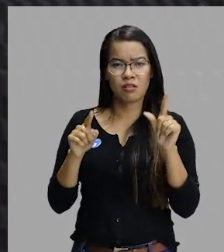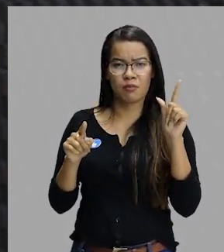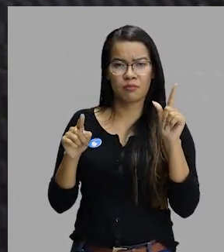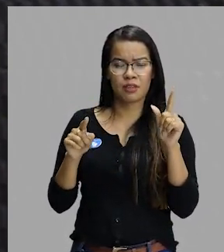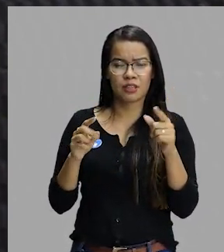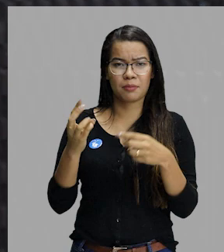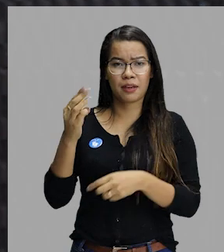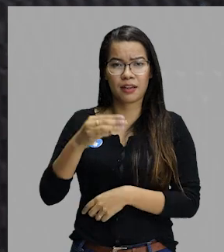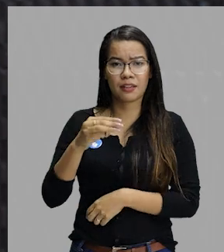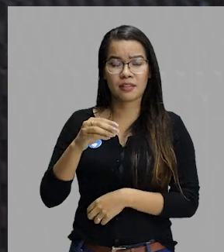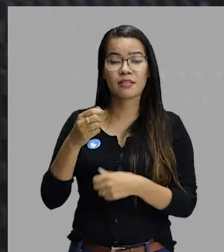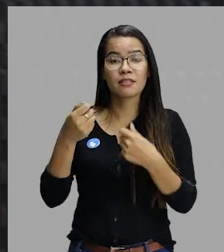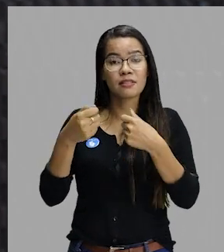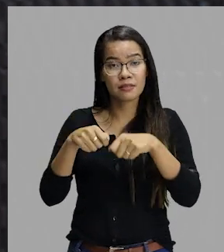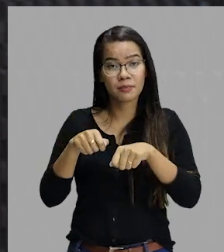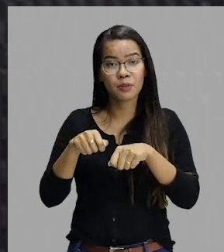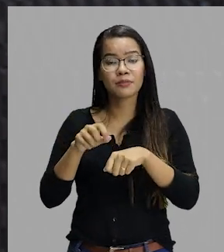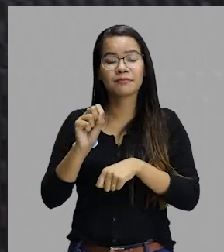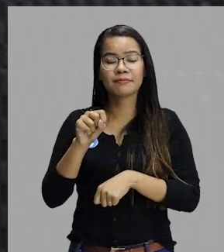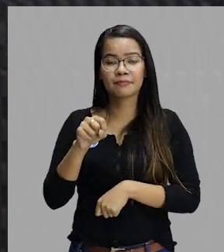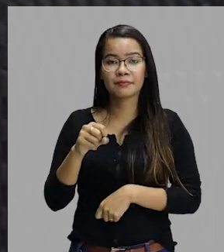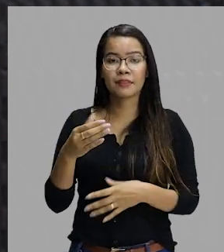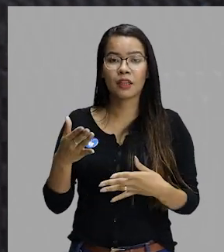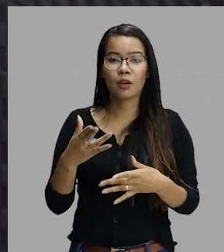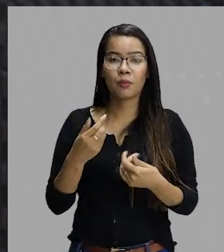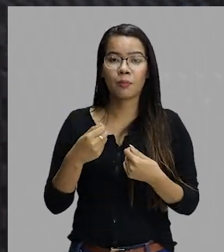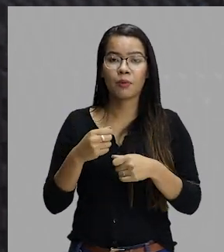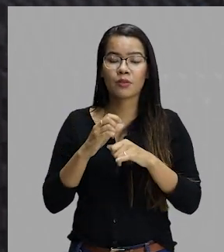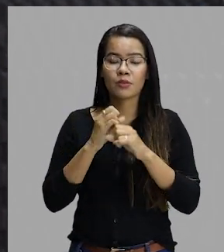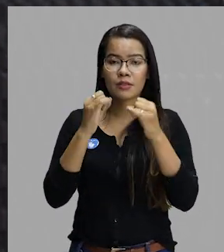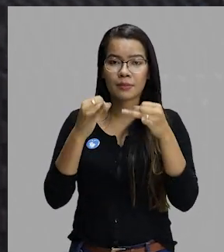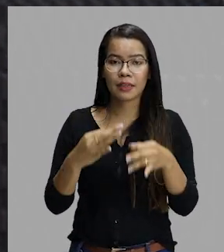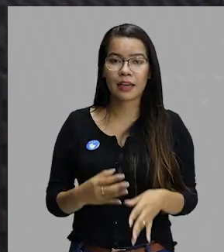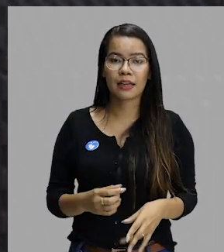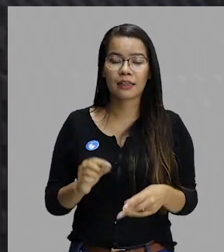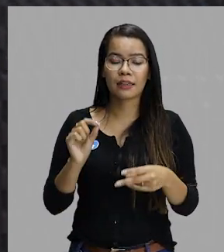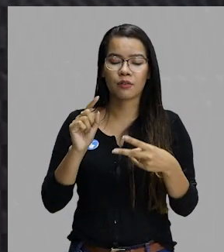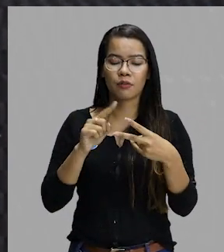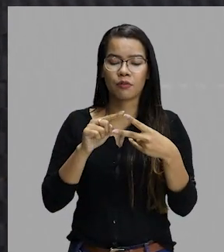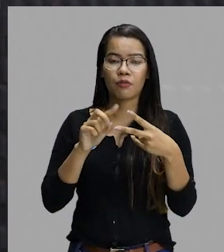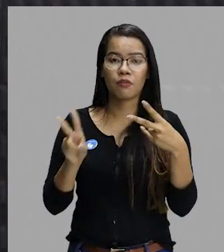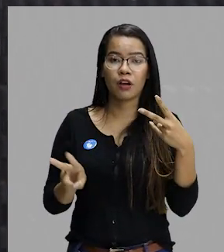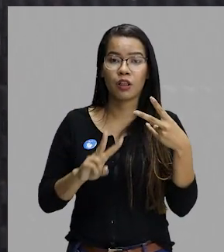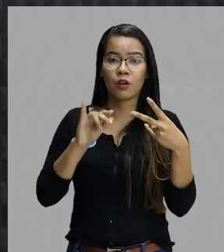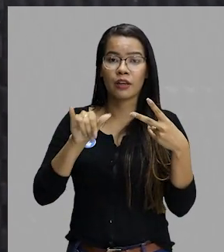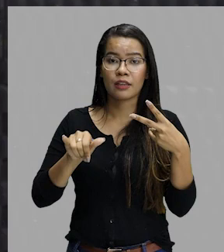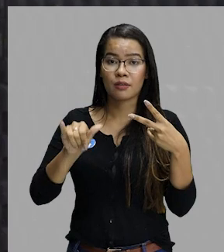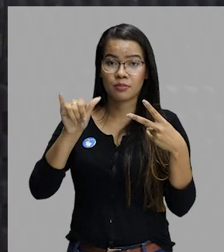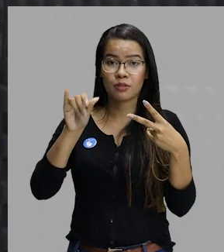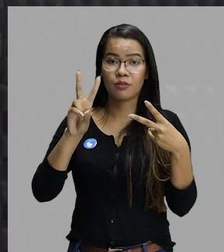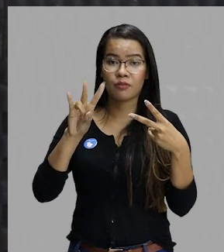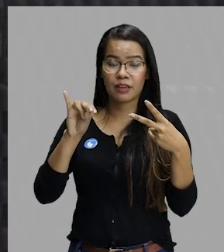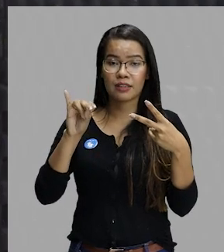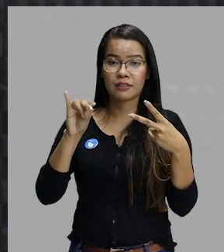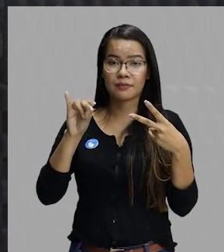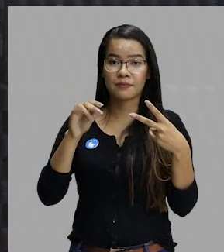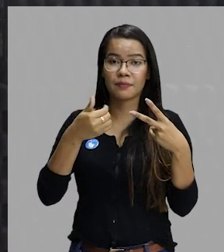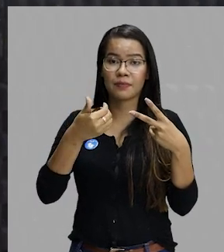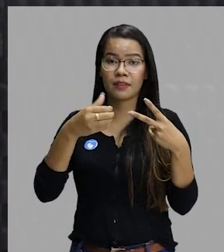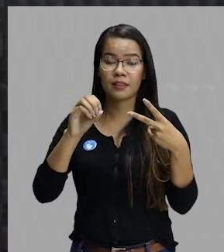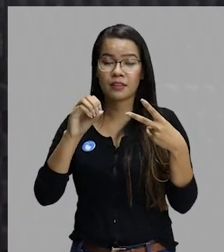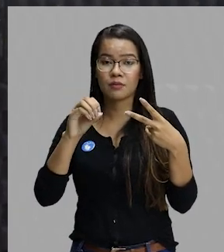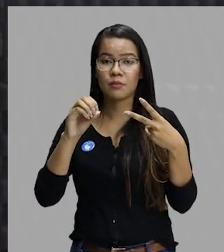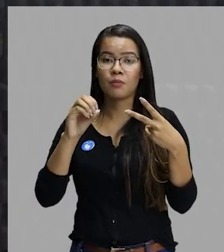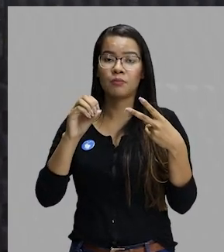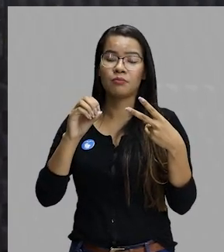sim. Então eu posso dizer que isso aqui, ó, esse valor y que ele cobra vai ser R$ 10 por